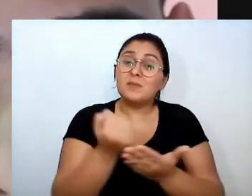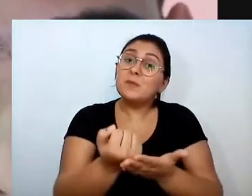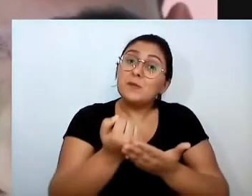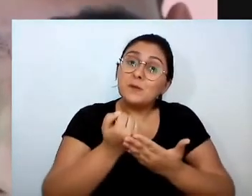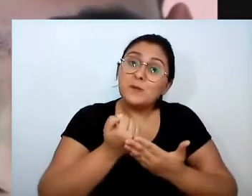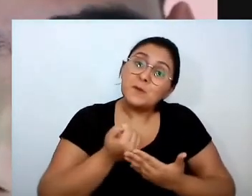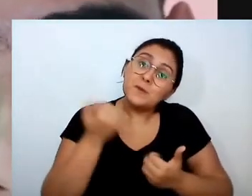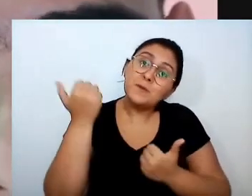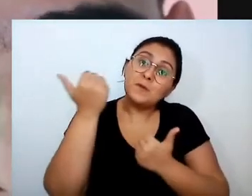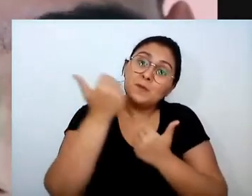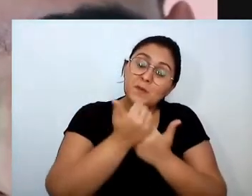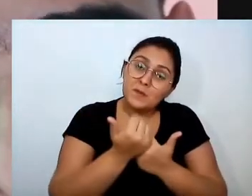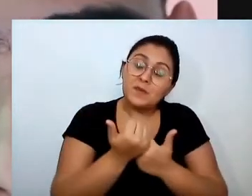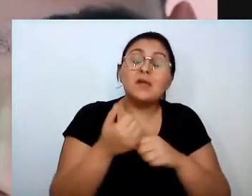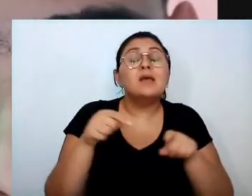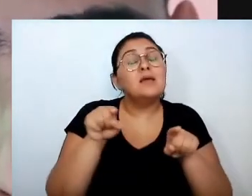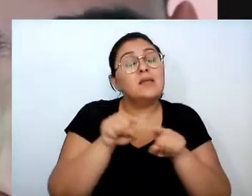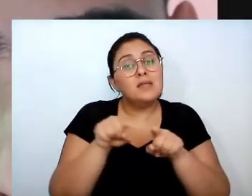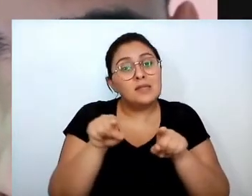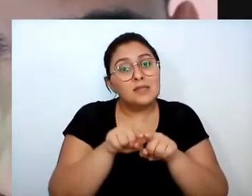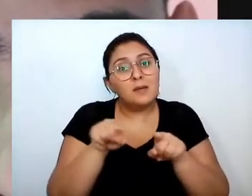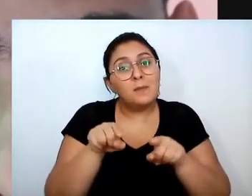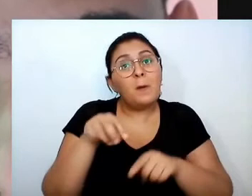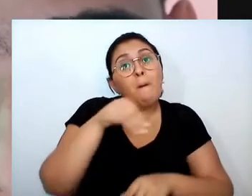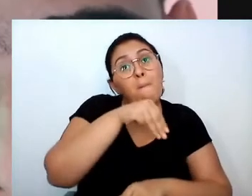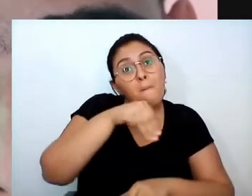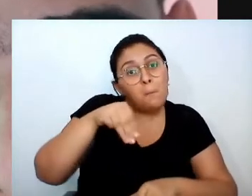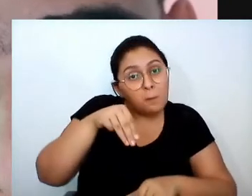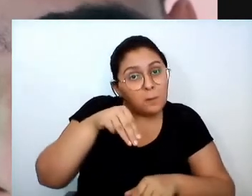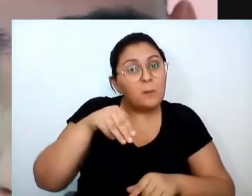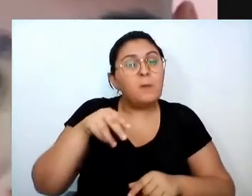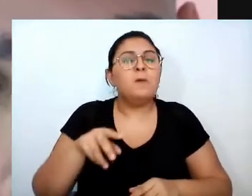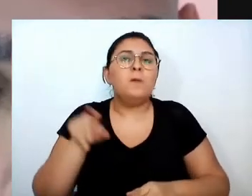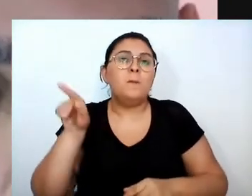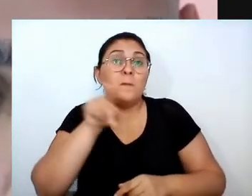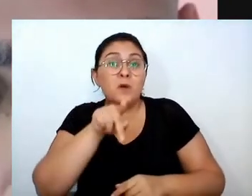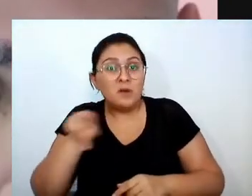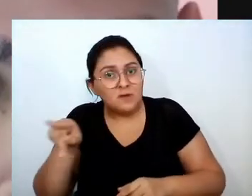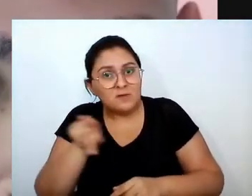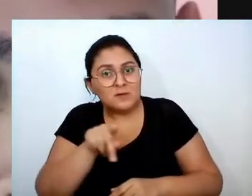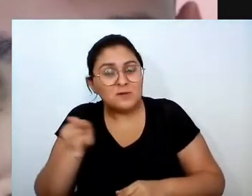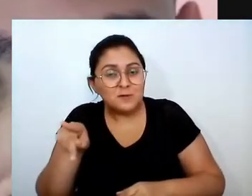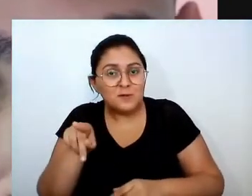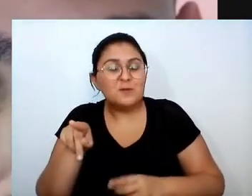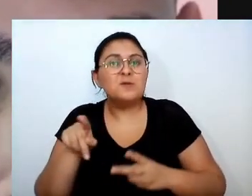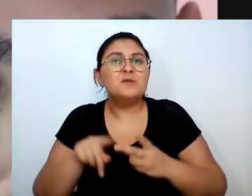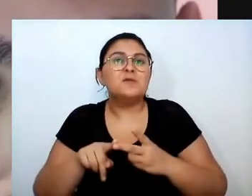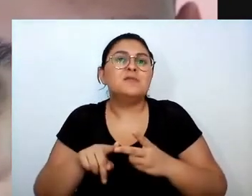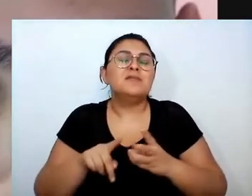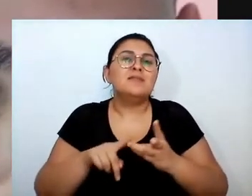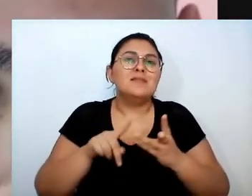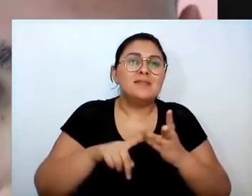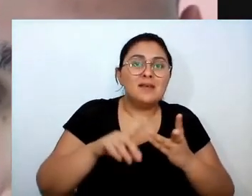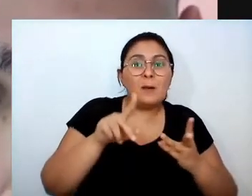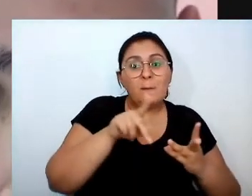todos que vem me dando apoio, aos monitores, aos professores,